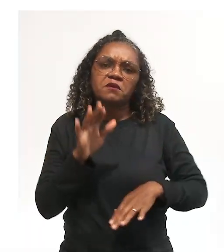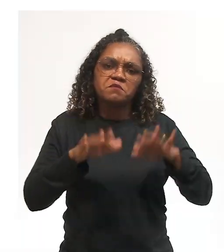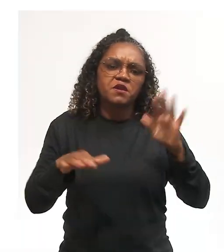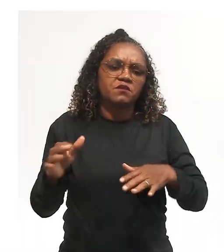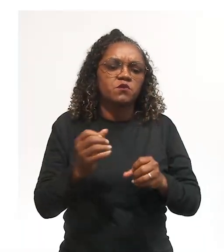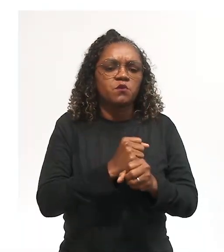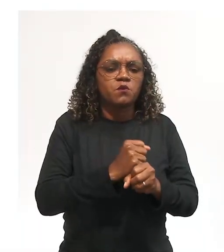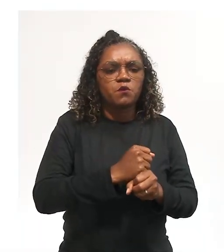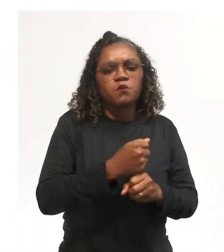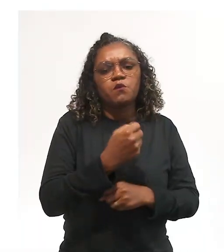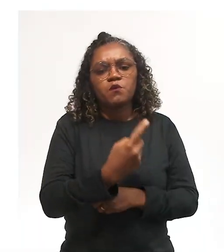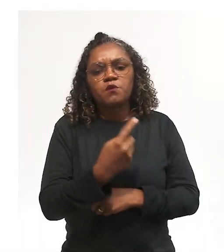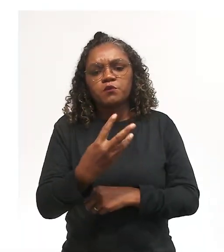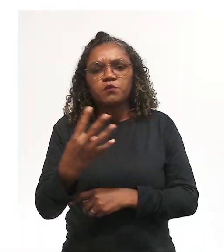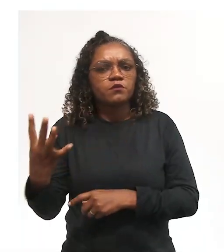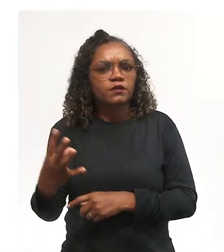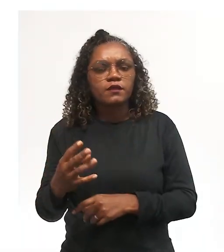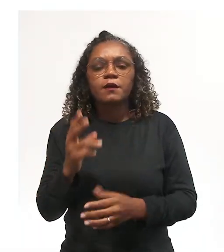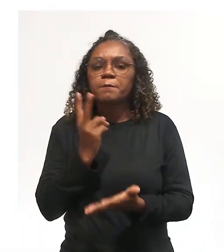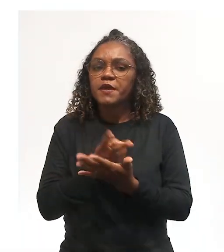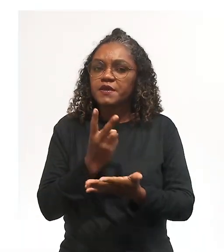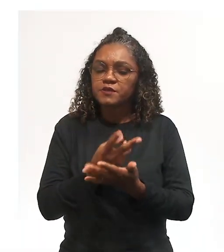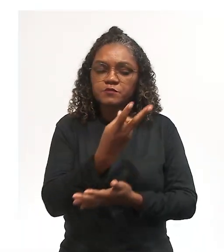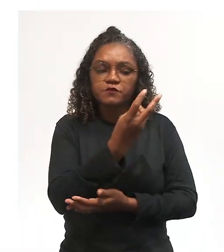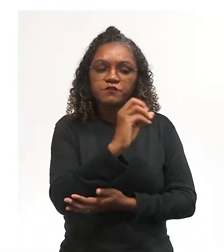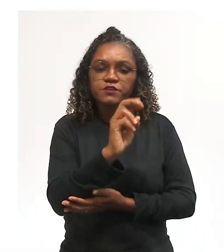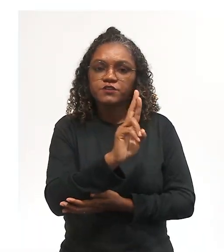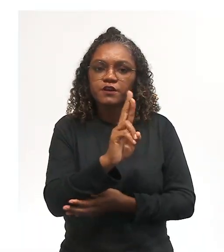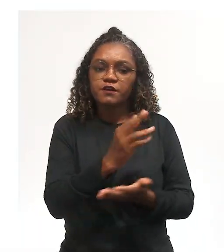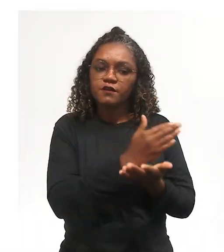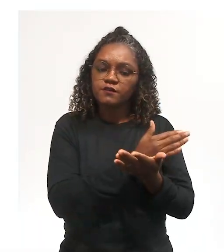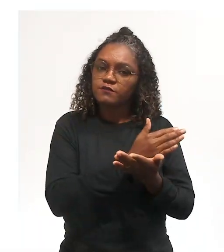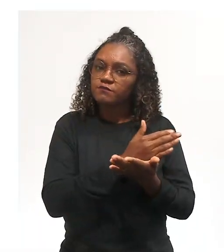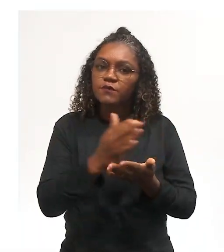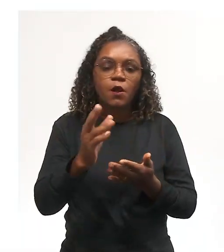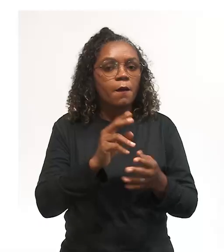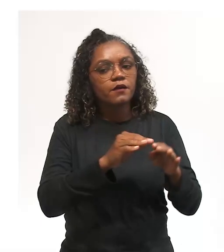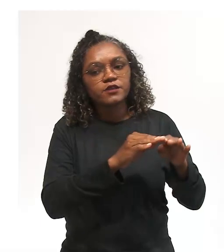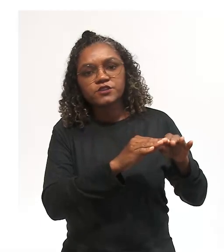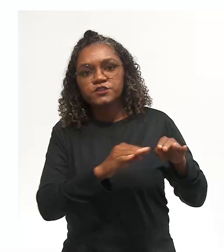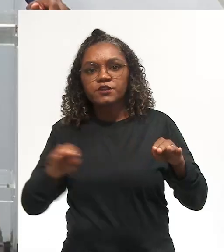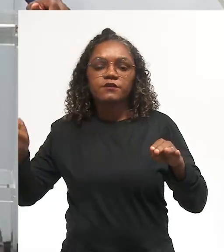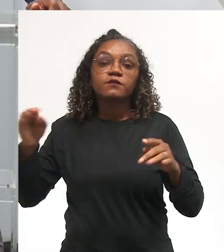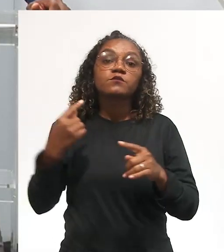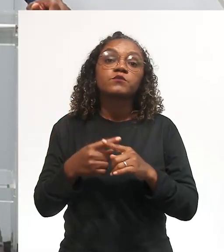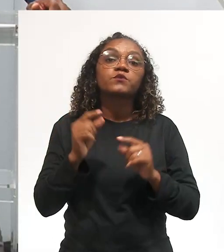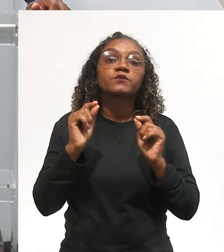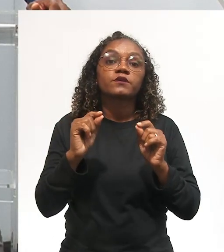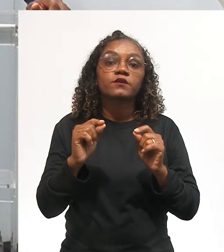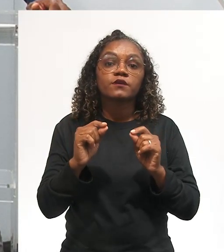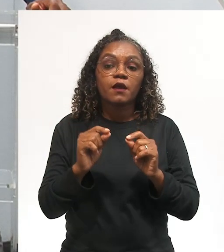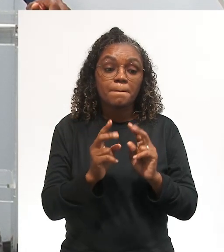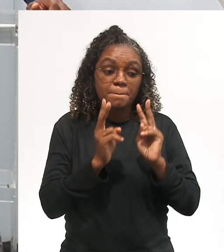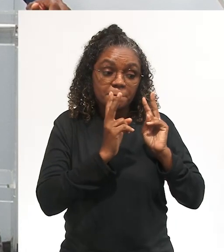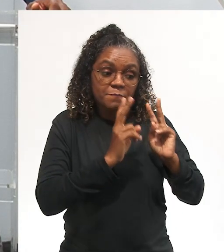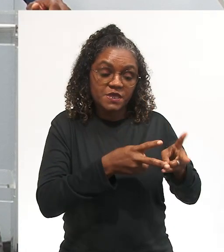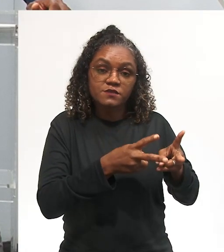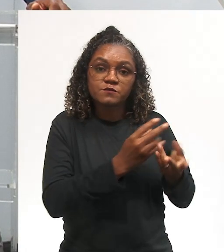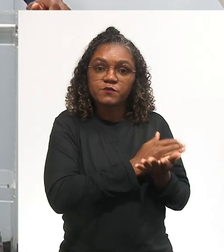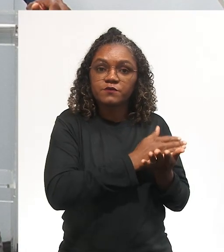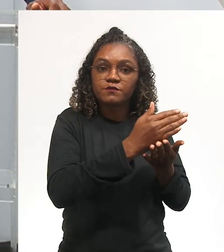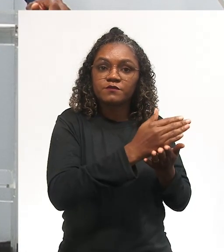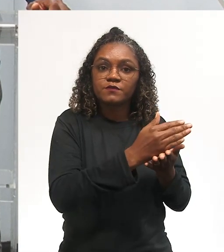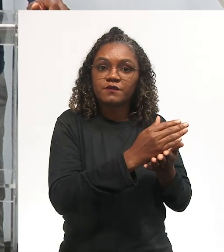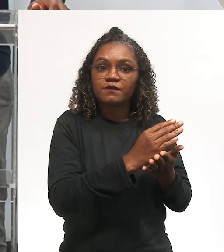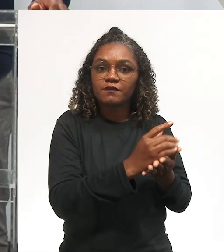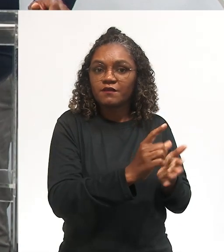nosso juro será sempre de R$20, porque o juro incide apenas sobre o capital